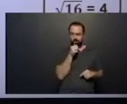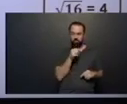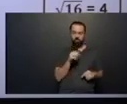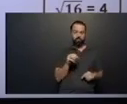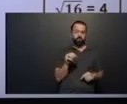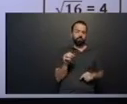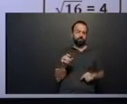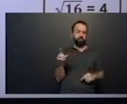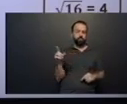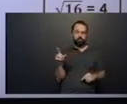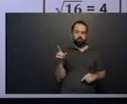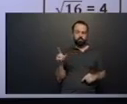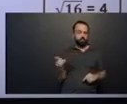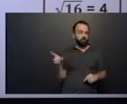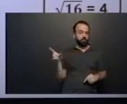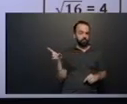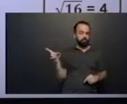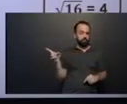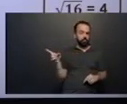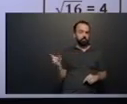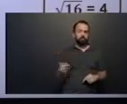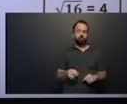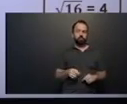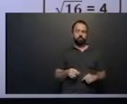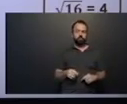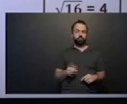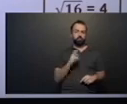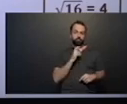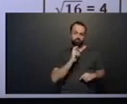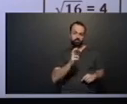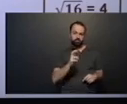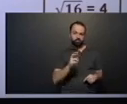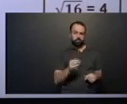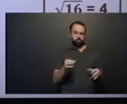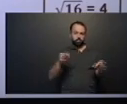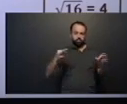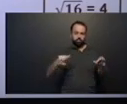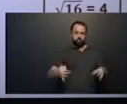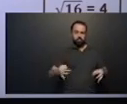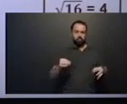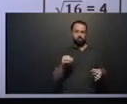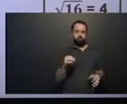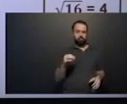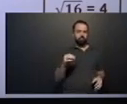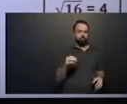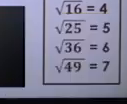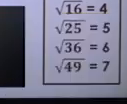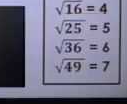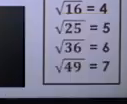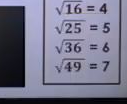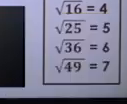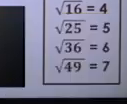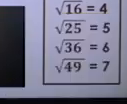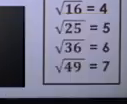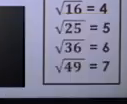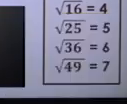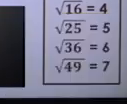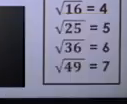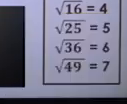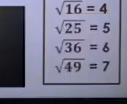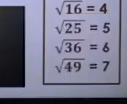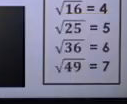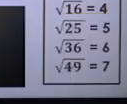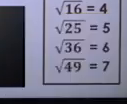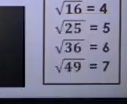alternativa o A, B, C e D. A alternativa correta, né, que é a resposta dessa questão,